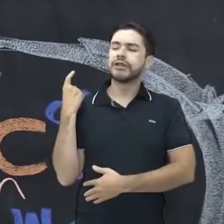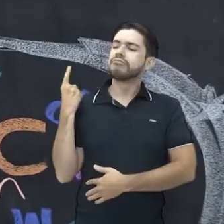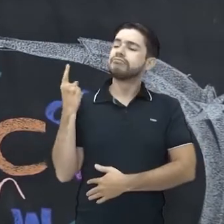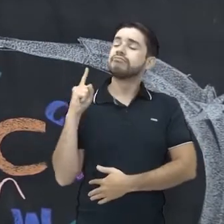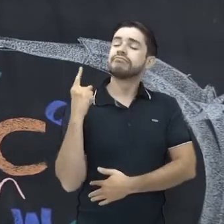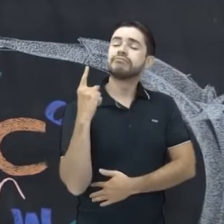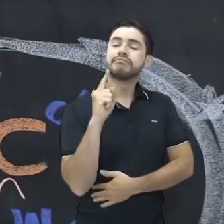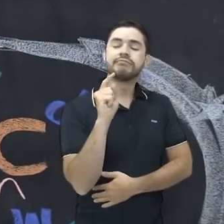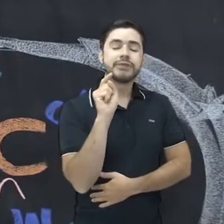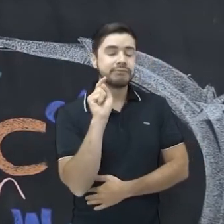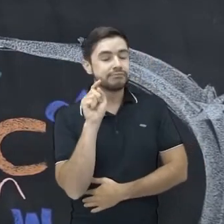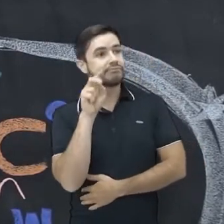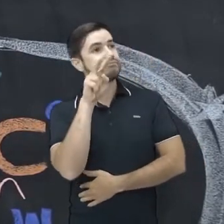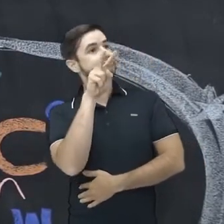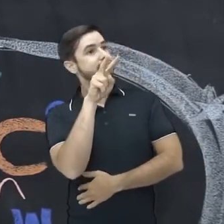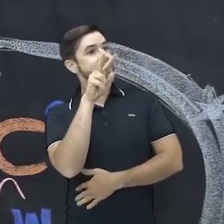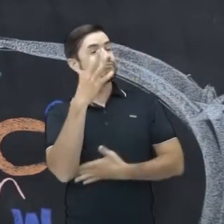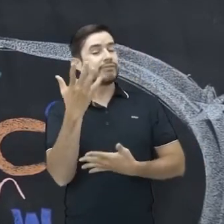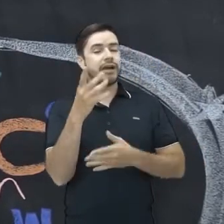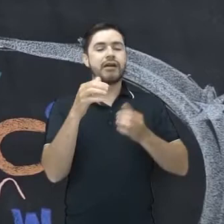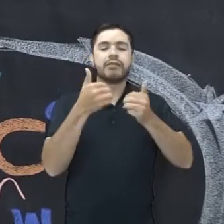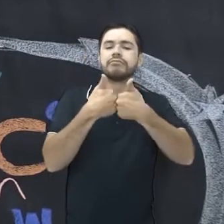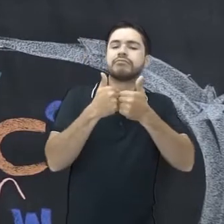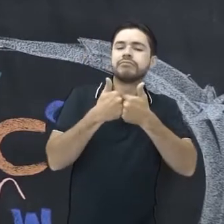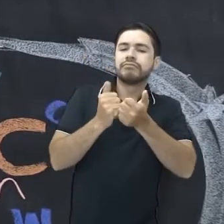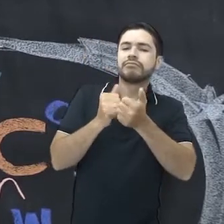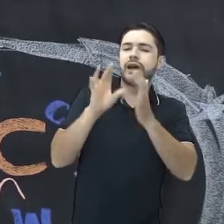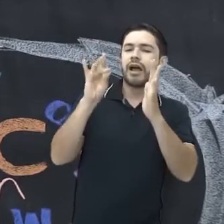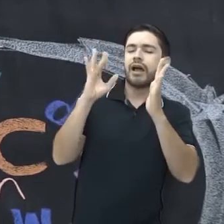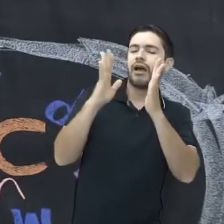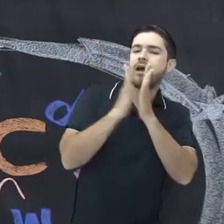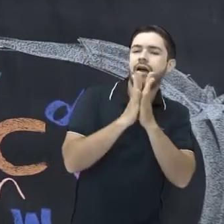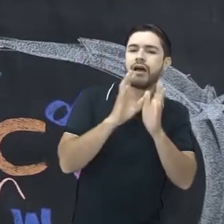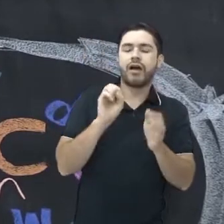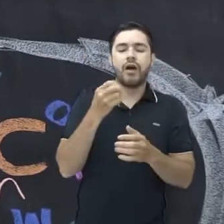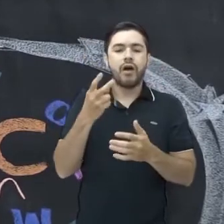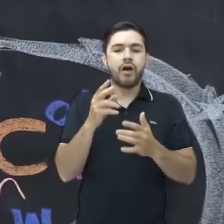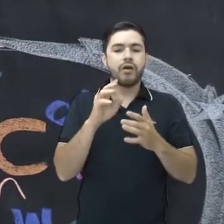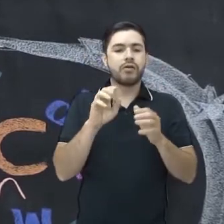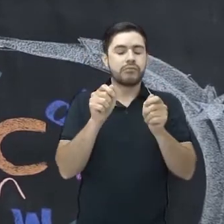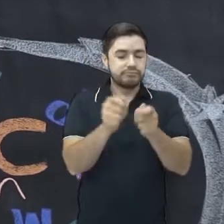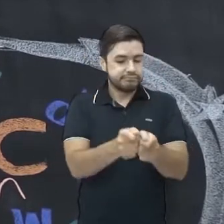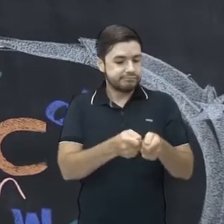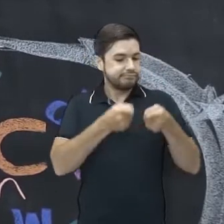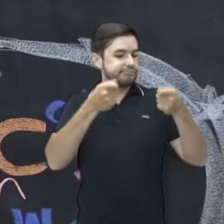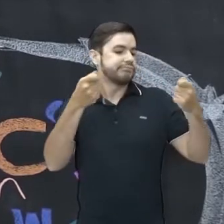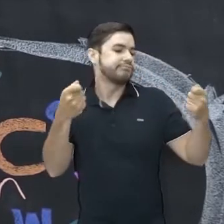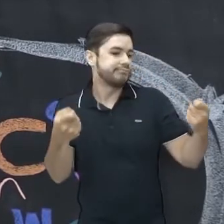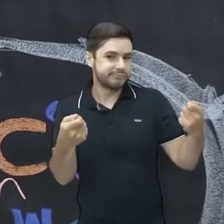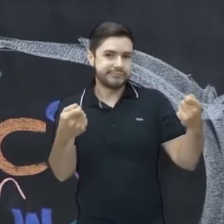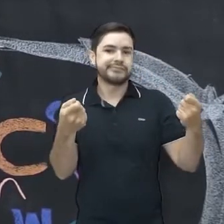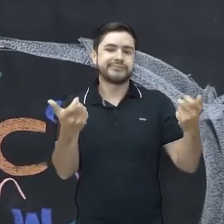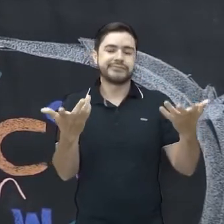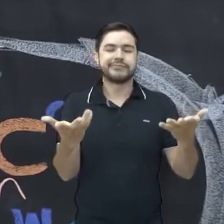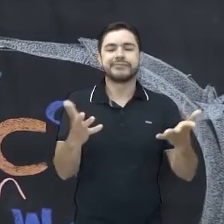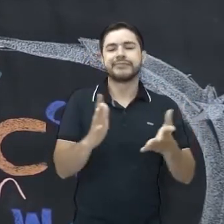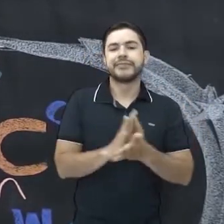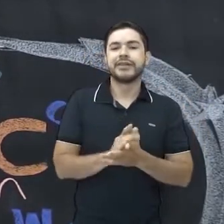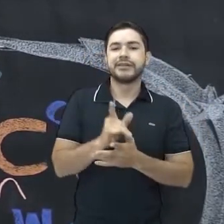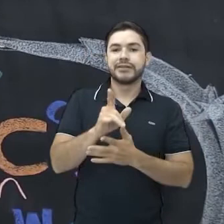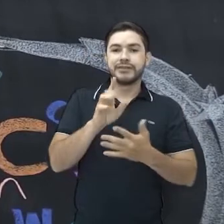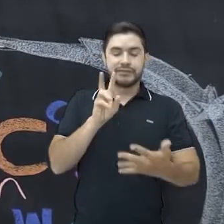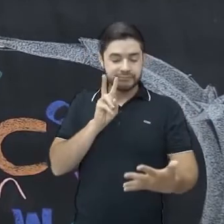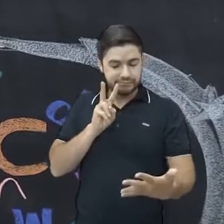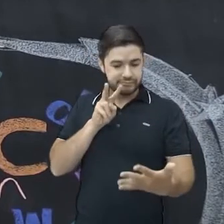por exemplo, com um anúncio no meio da rua, com uma propaganda em um ônibus, com uma manchete de um jornal na banca de revista, você está